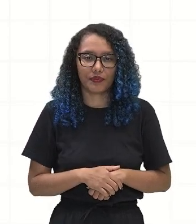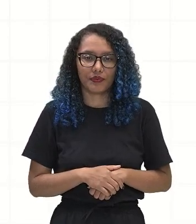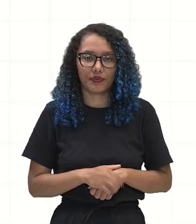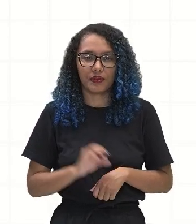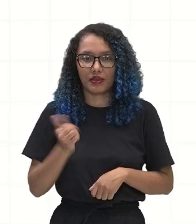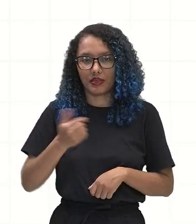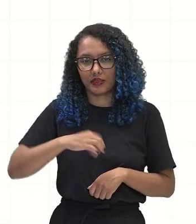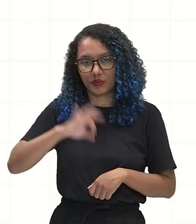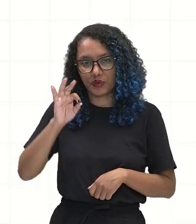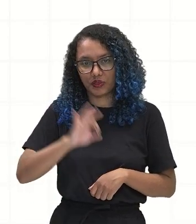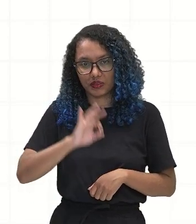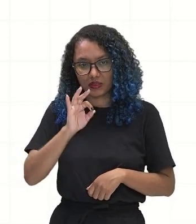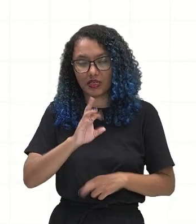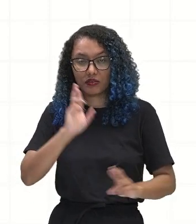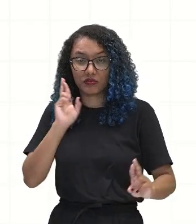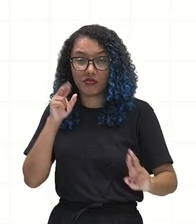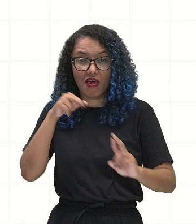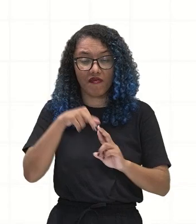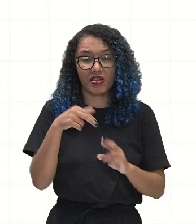2.500.